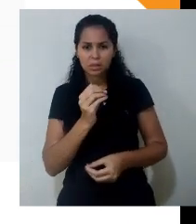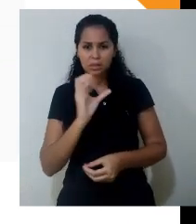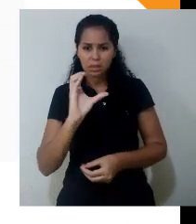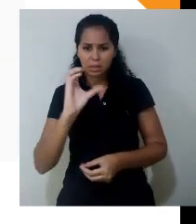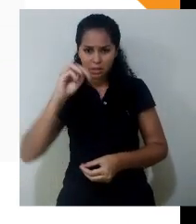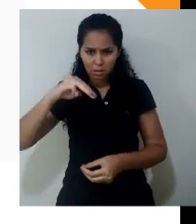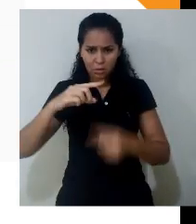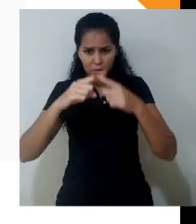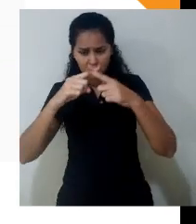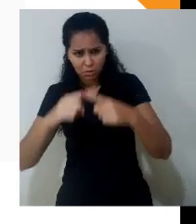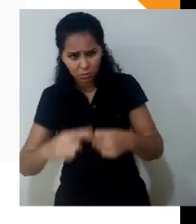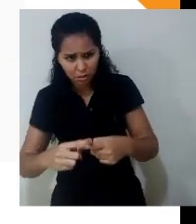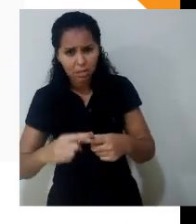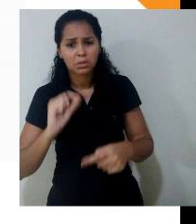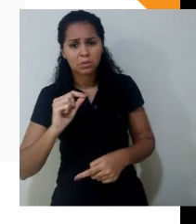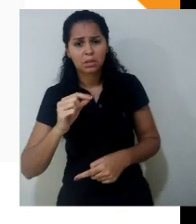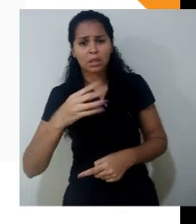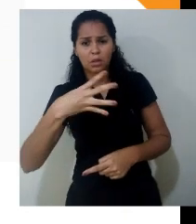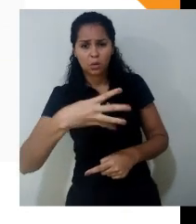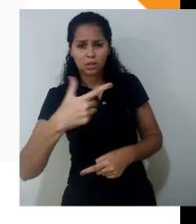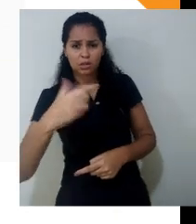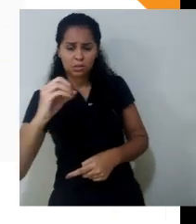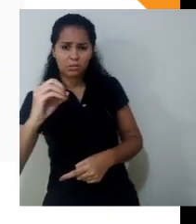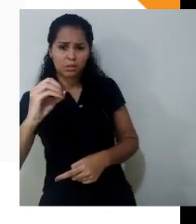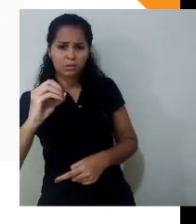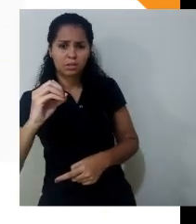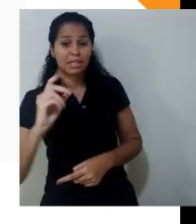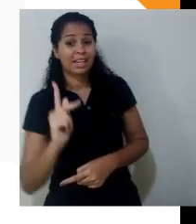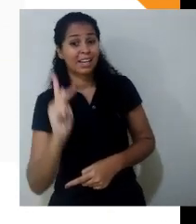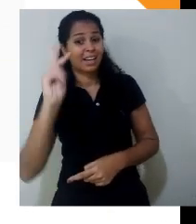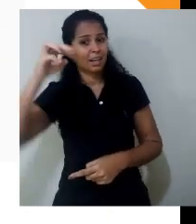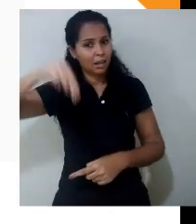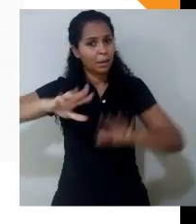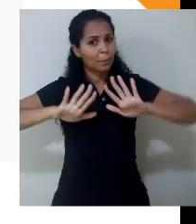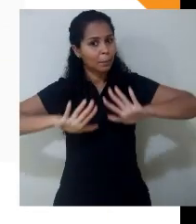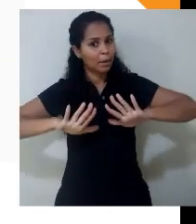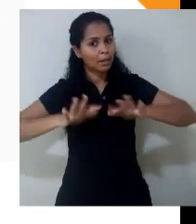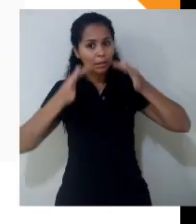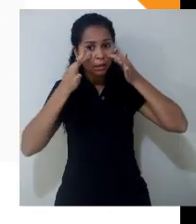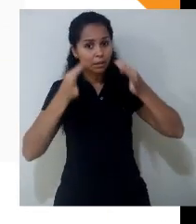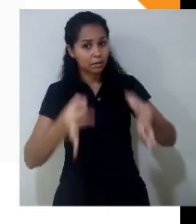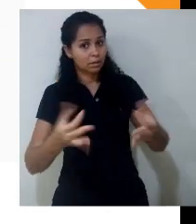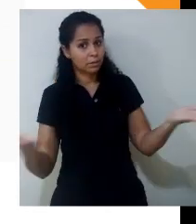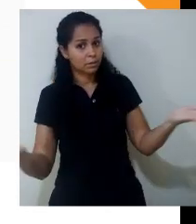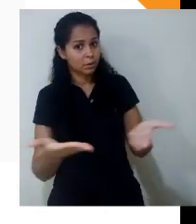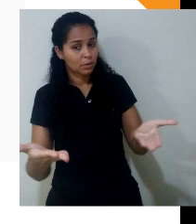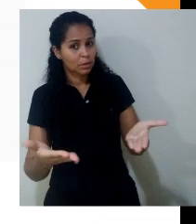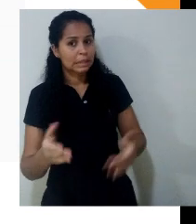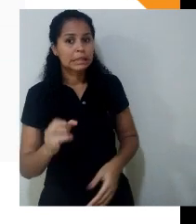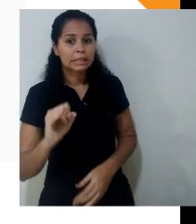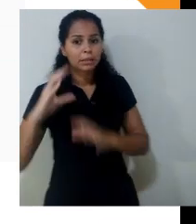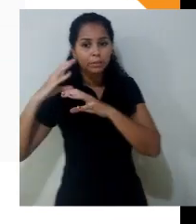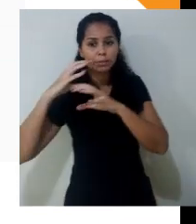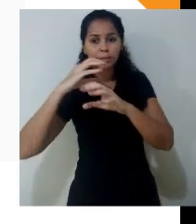real de 420 quilômetros. Mas muita atenção agora. Se vocês fizessem